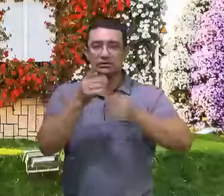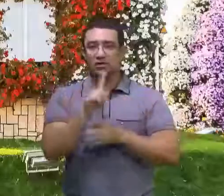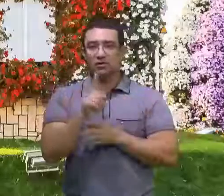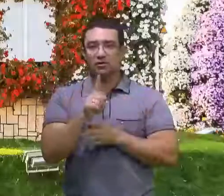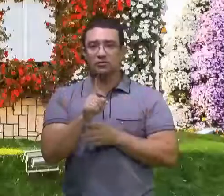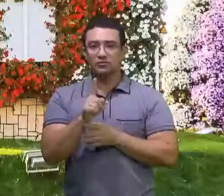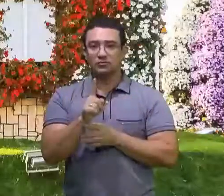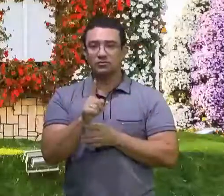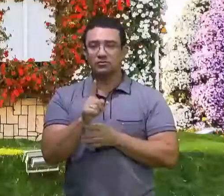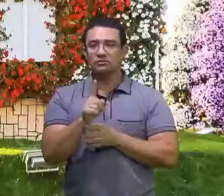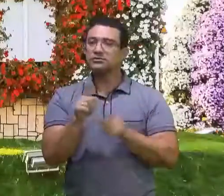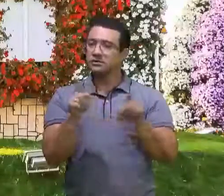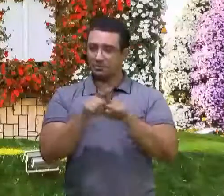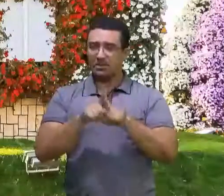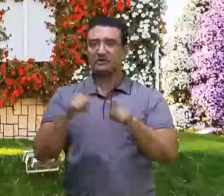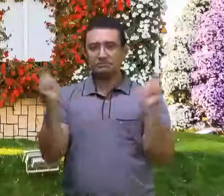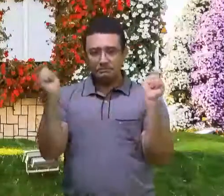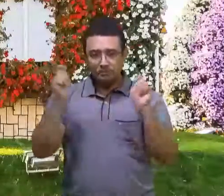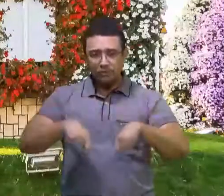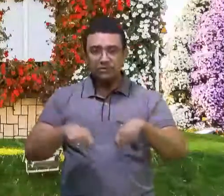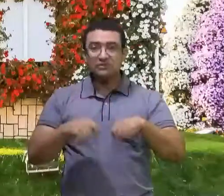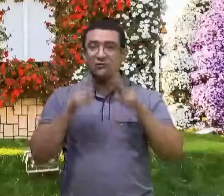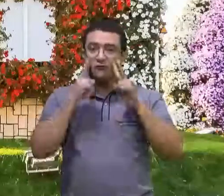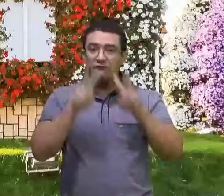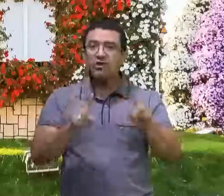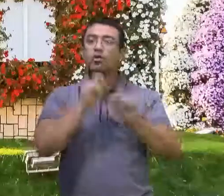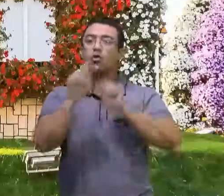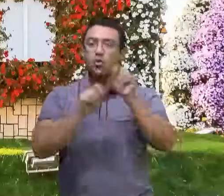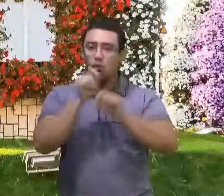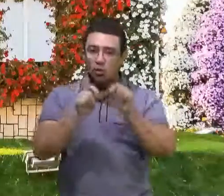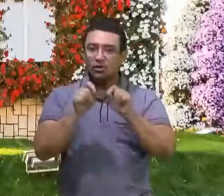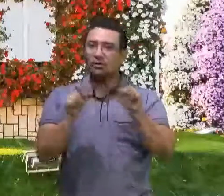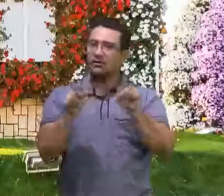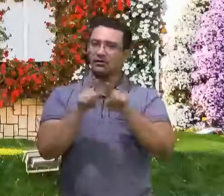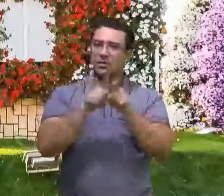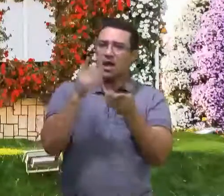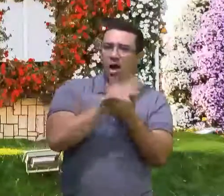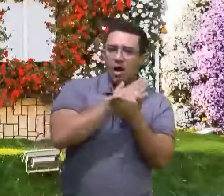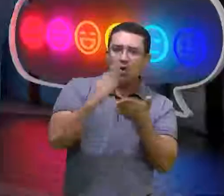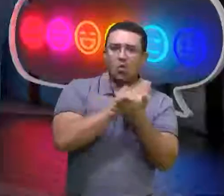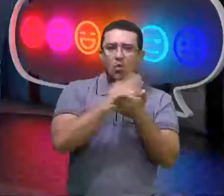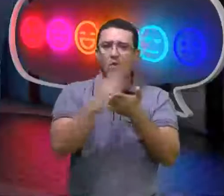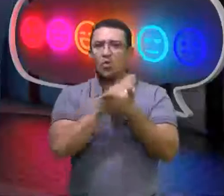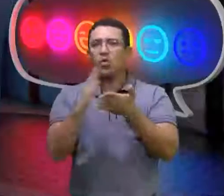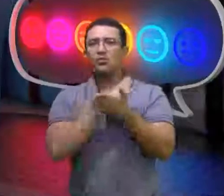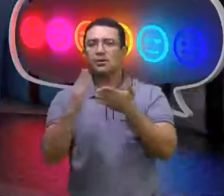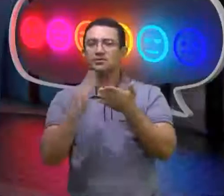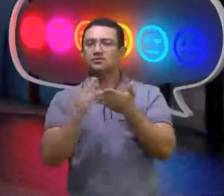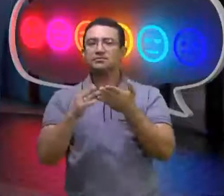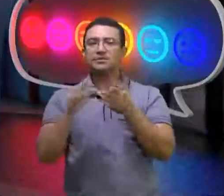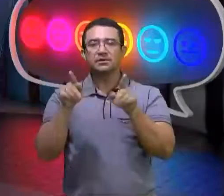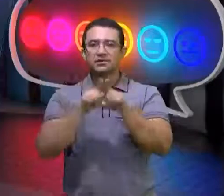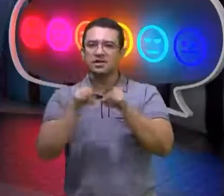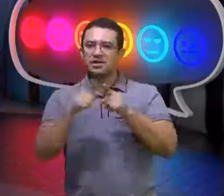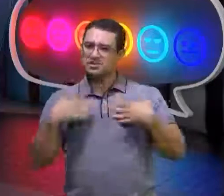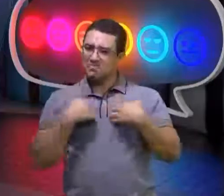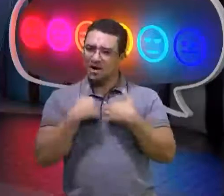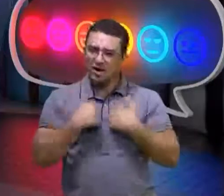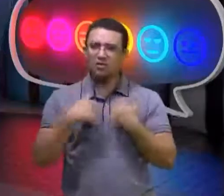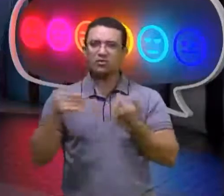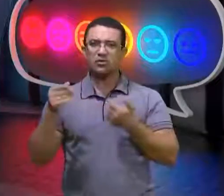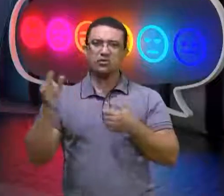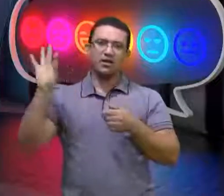Também é possível observar a presença de pequenos artrópodes, como, por exemplo, abelhas, borboletas,